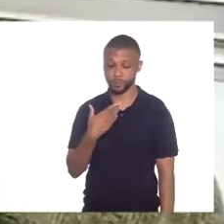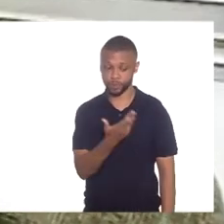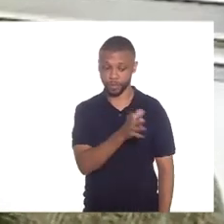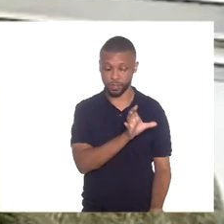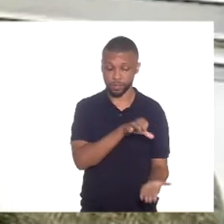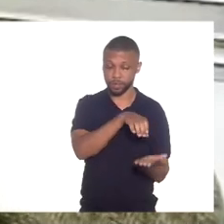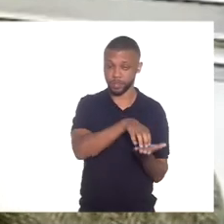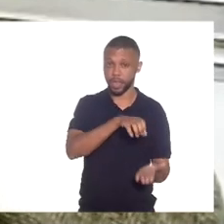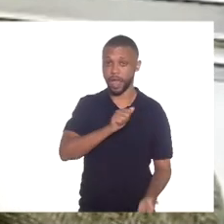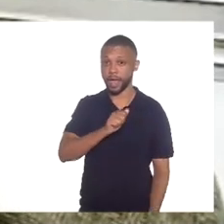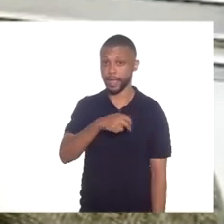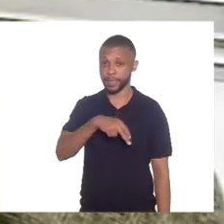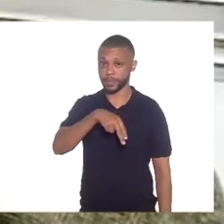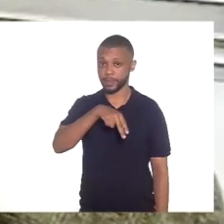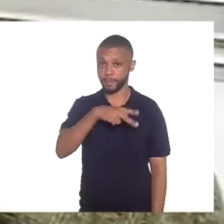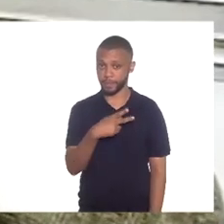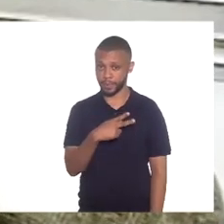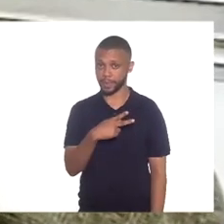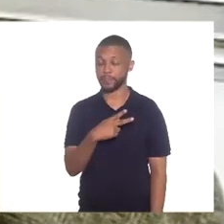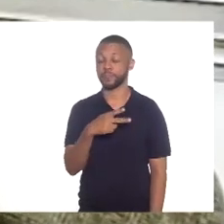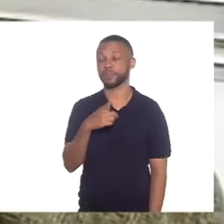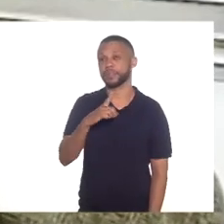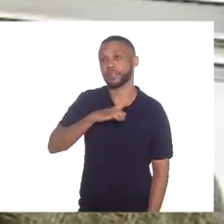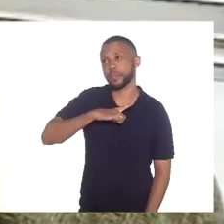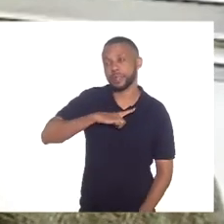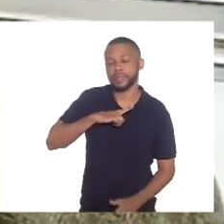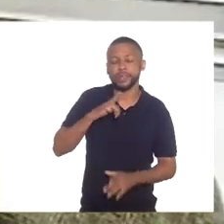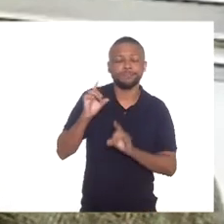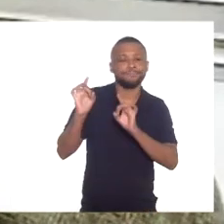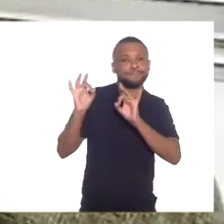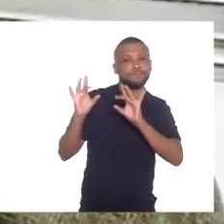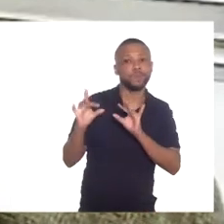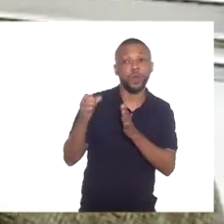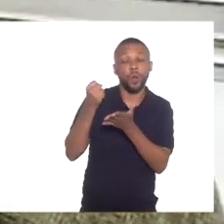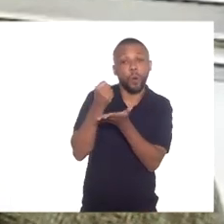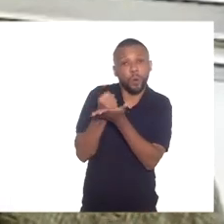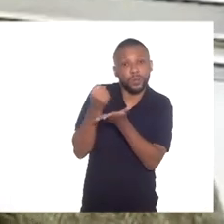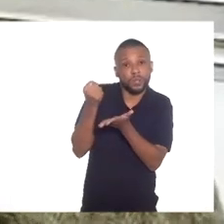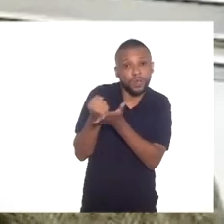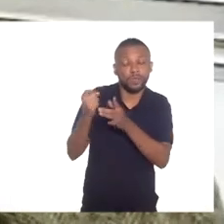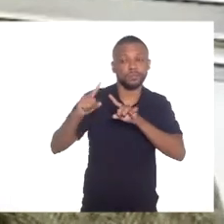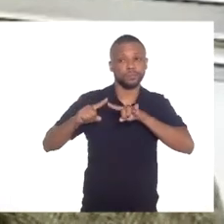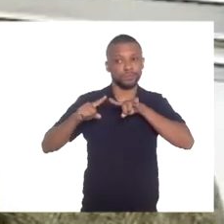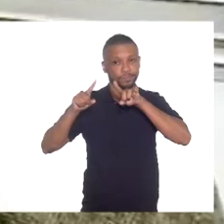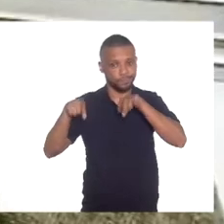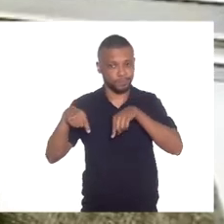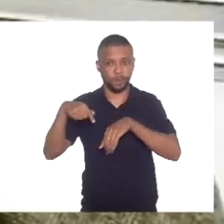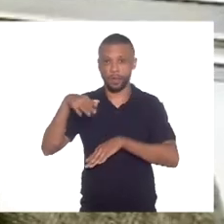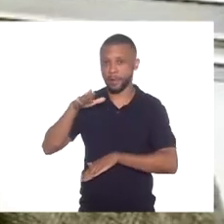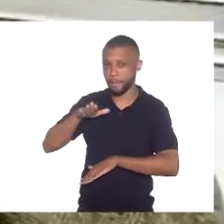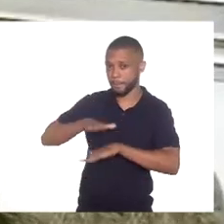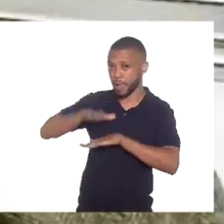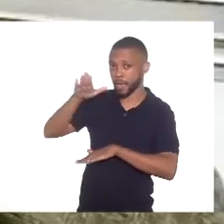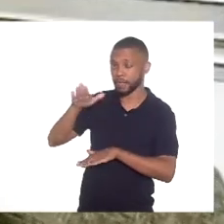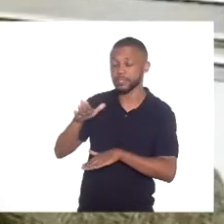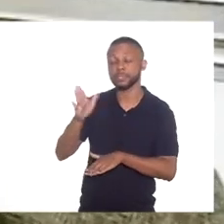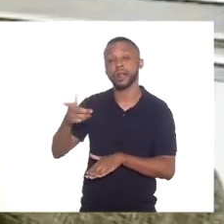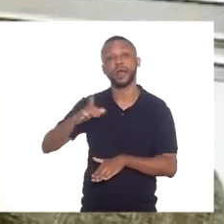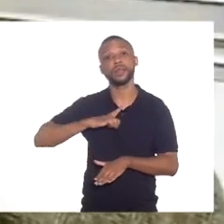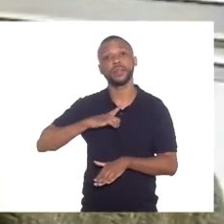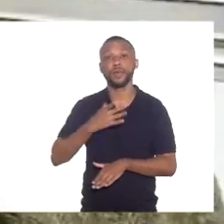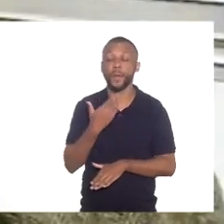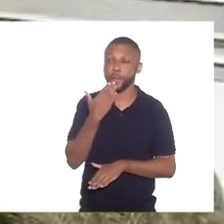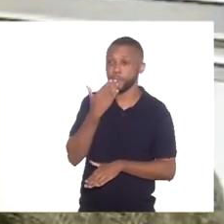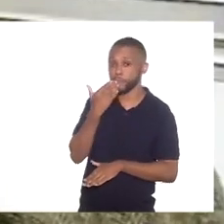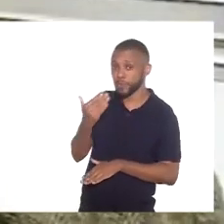estaria contratando excepcionalmente reforço de pessoal e já teria pedido